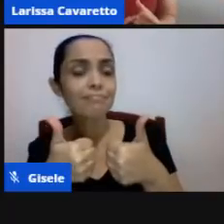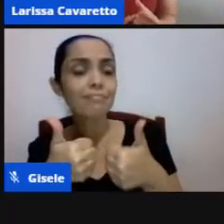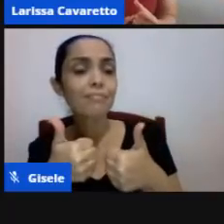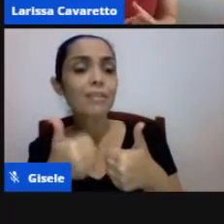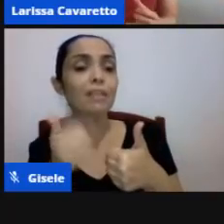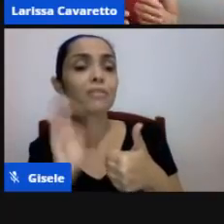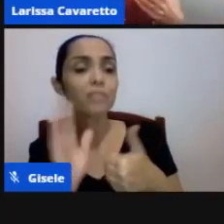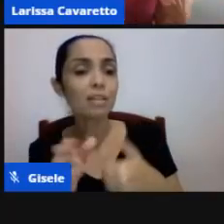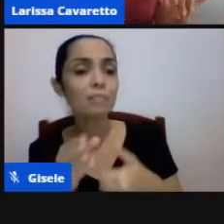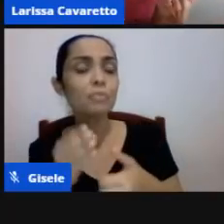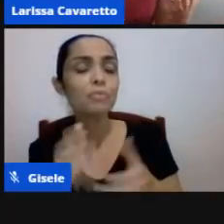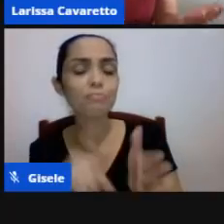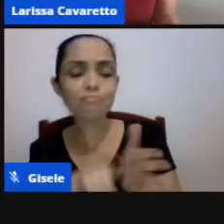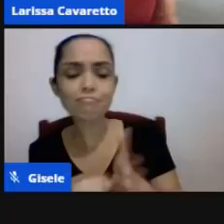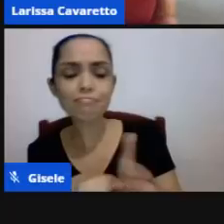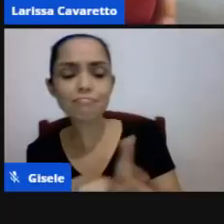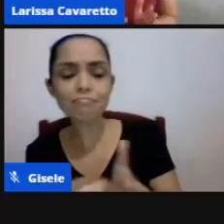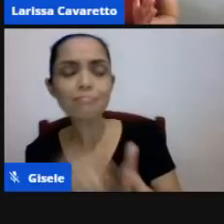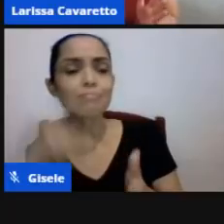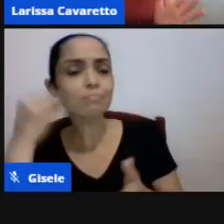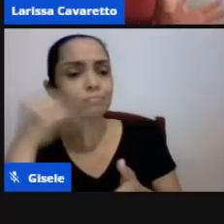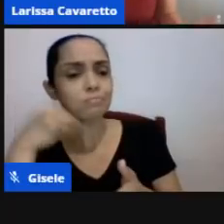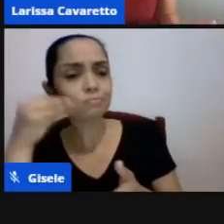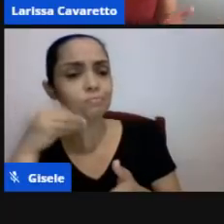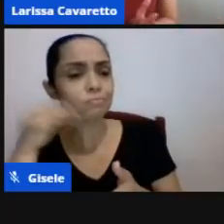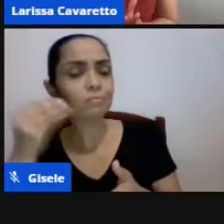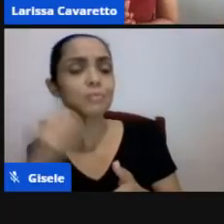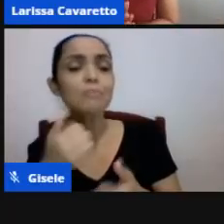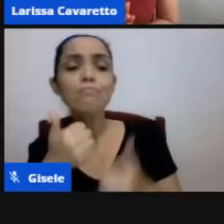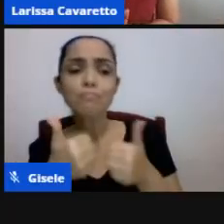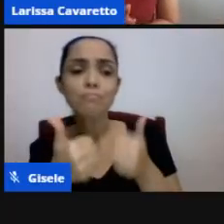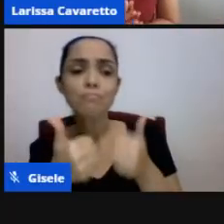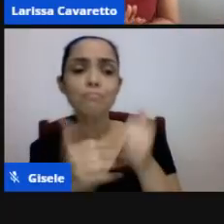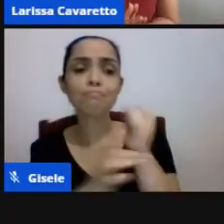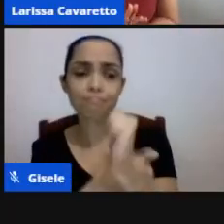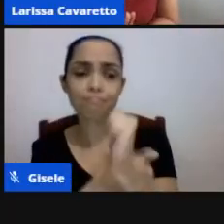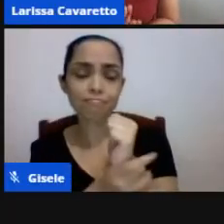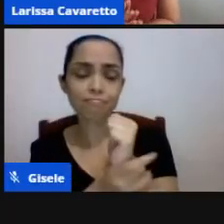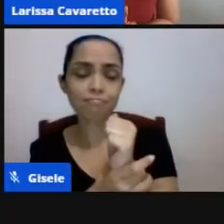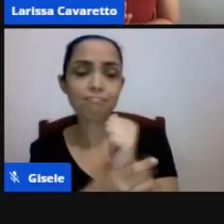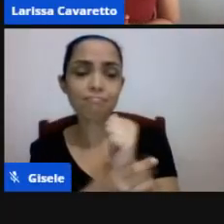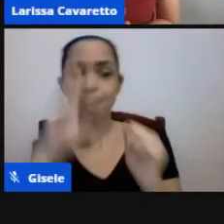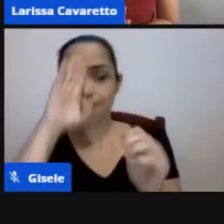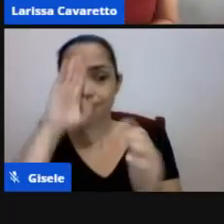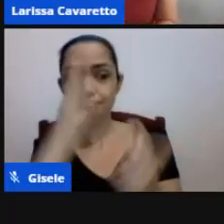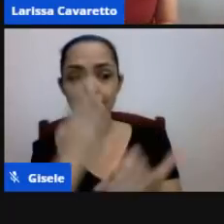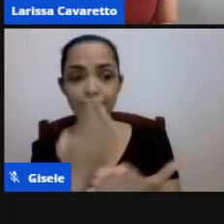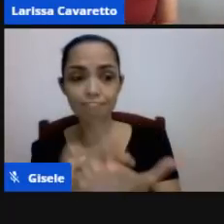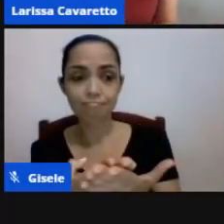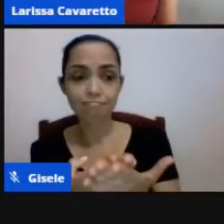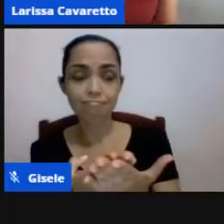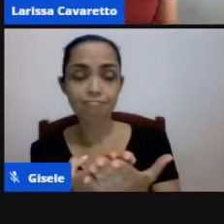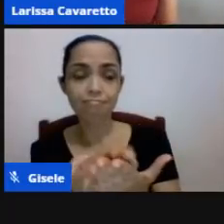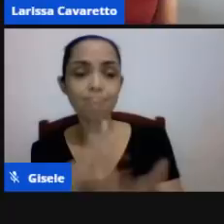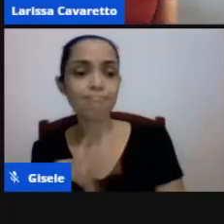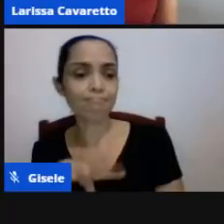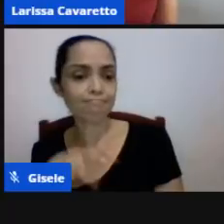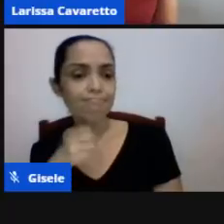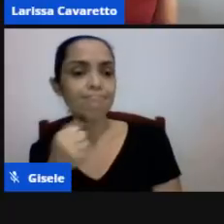vacinas anteriores. Então é bastante segura e todo mundo pode ficar seguro para tomar as vacinas.